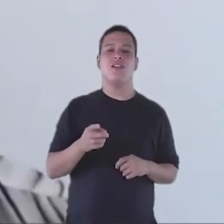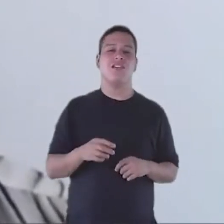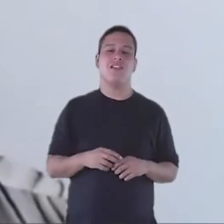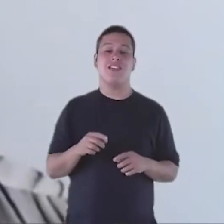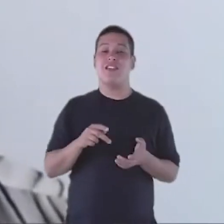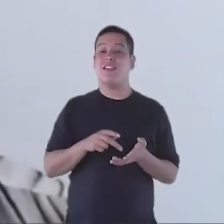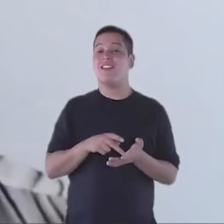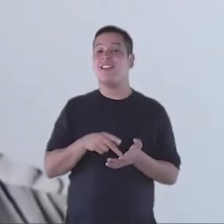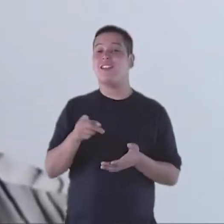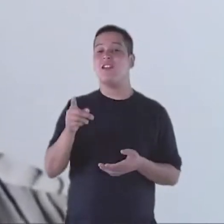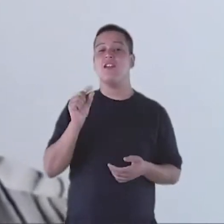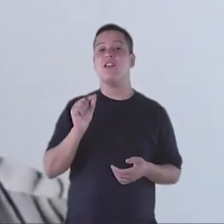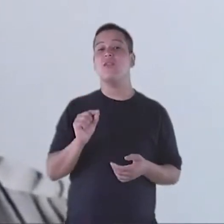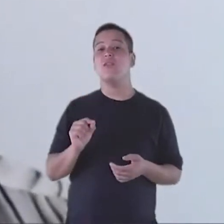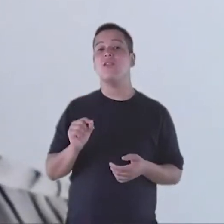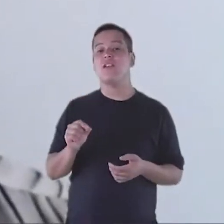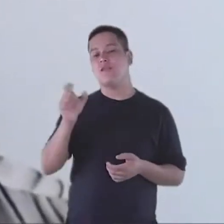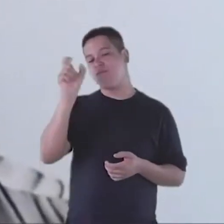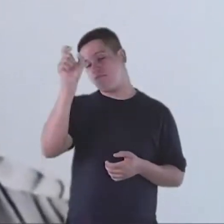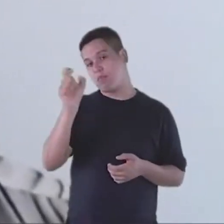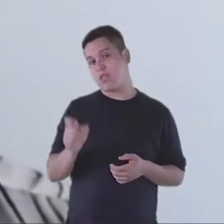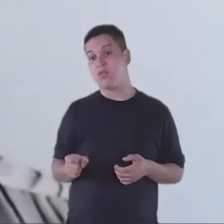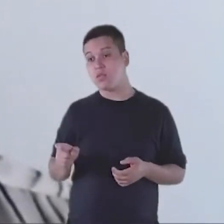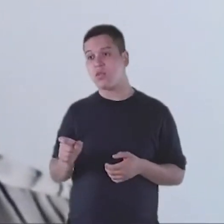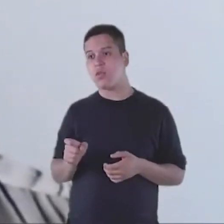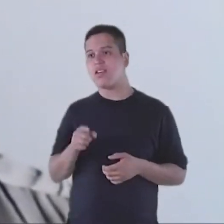lado, na fantasia.